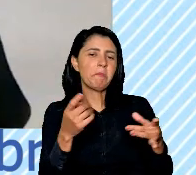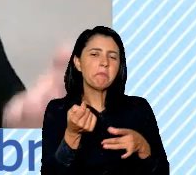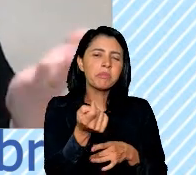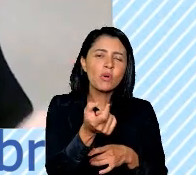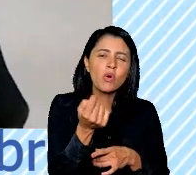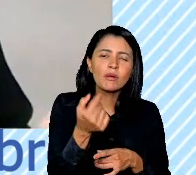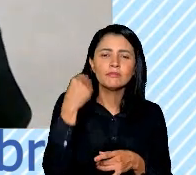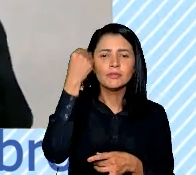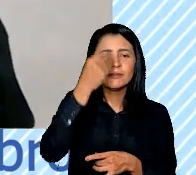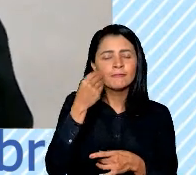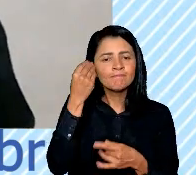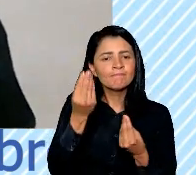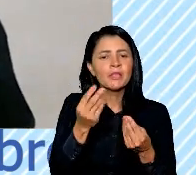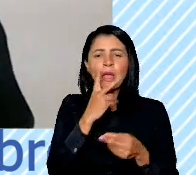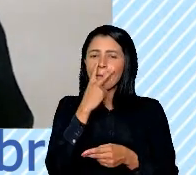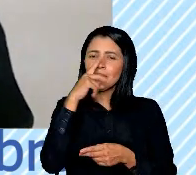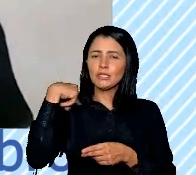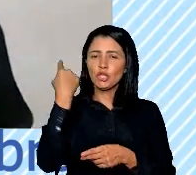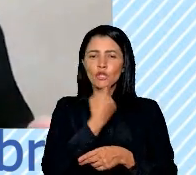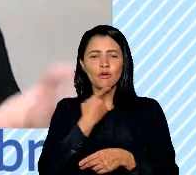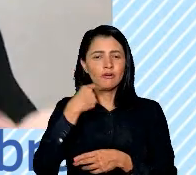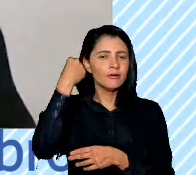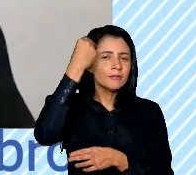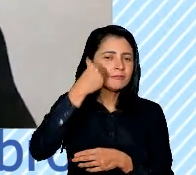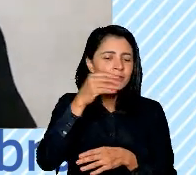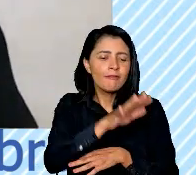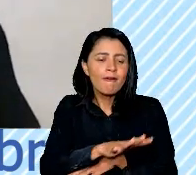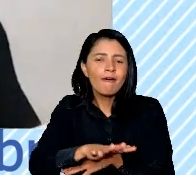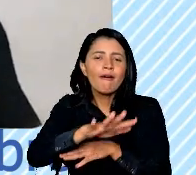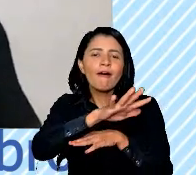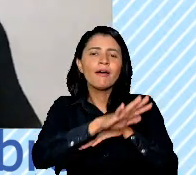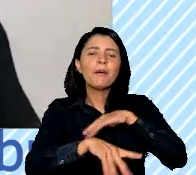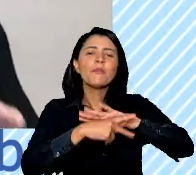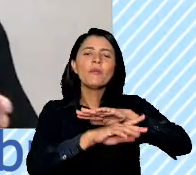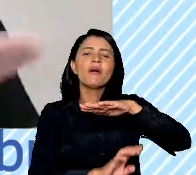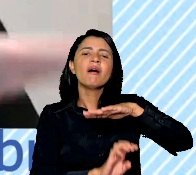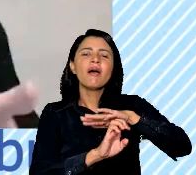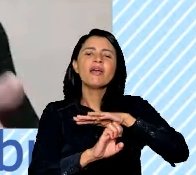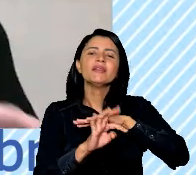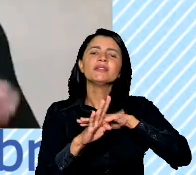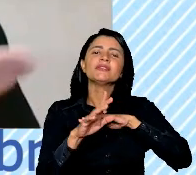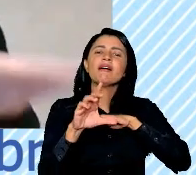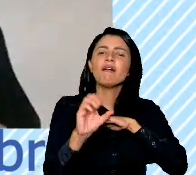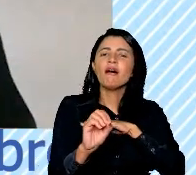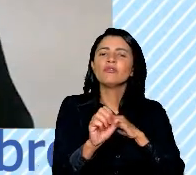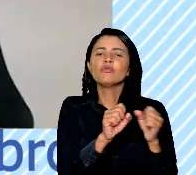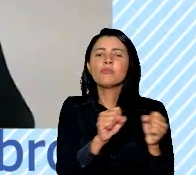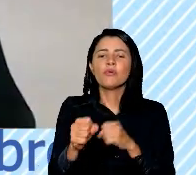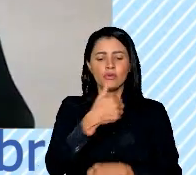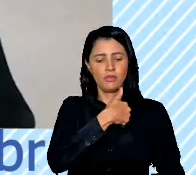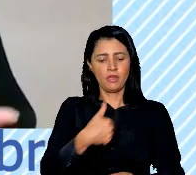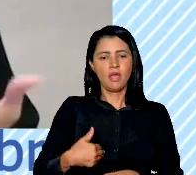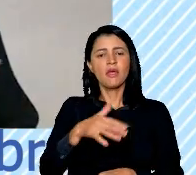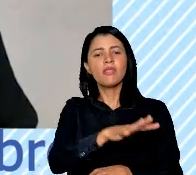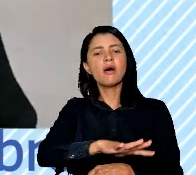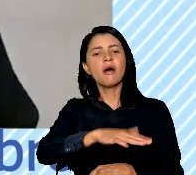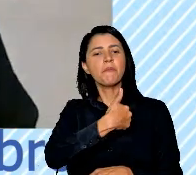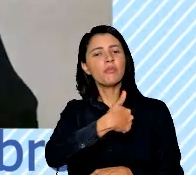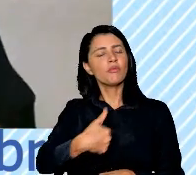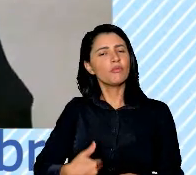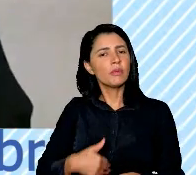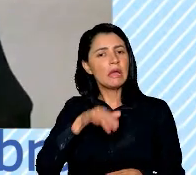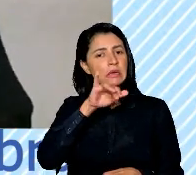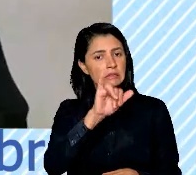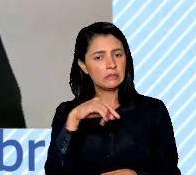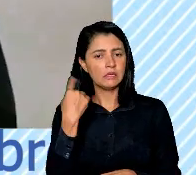E parece que as nossas experiências estão no âmbito do Estado, do poder público, da esfera pública. Se